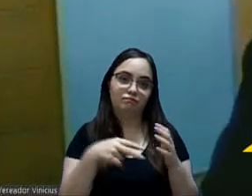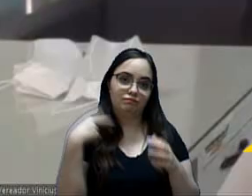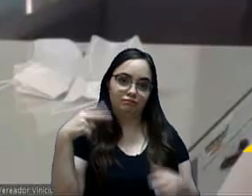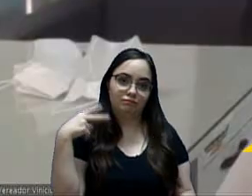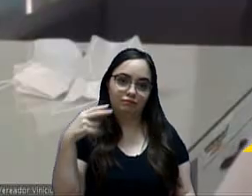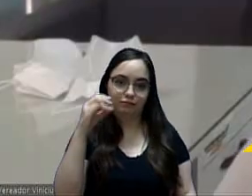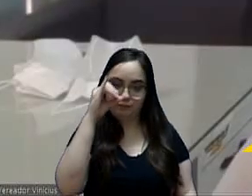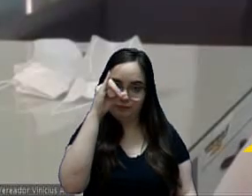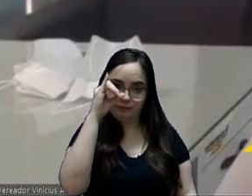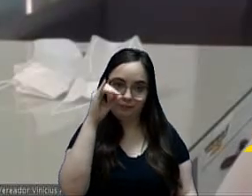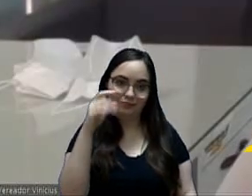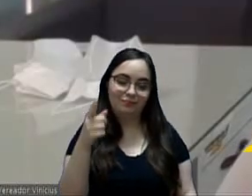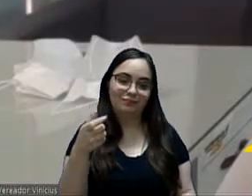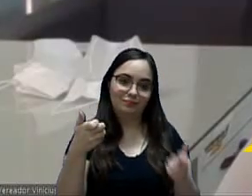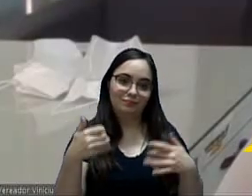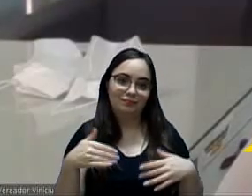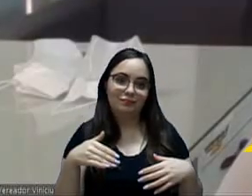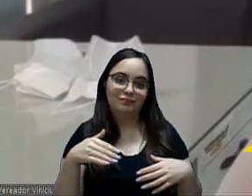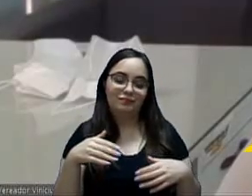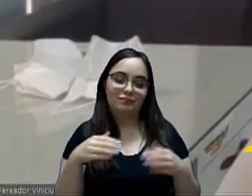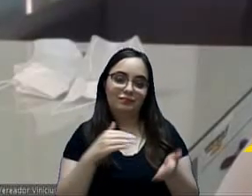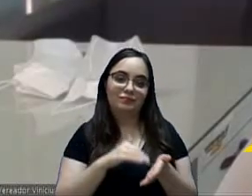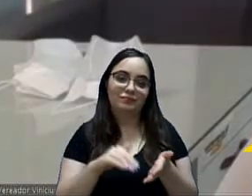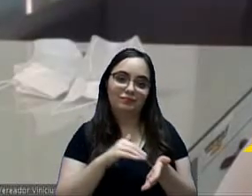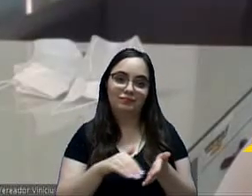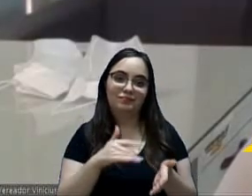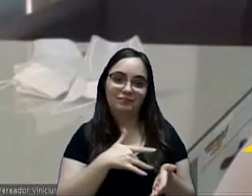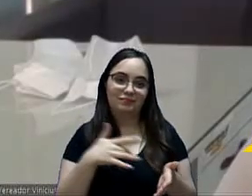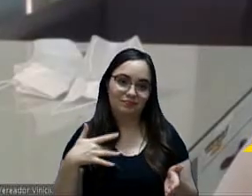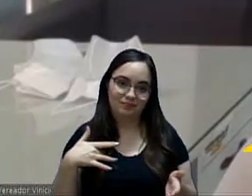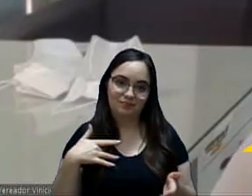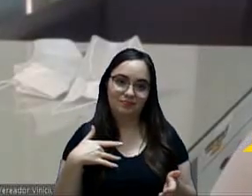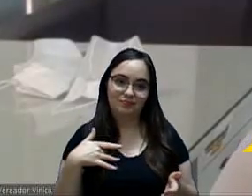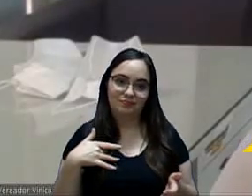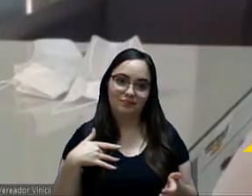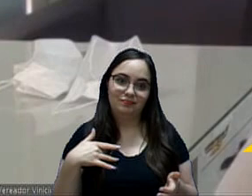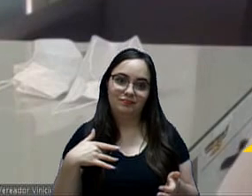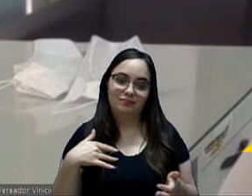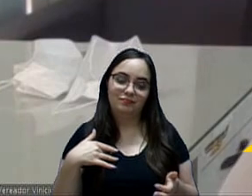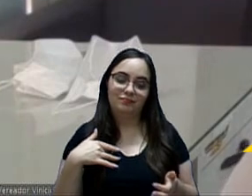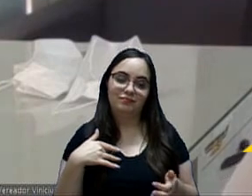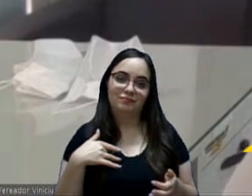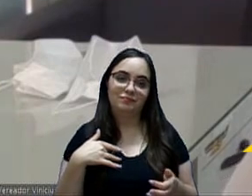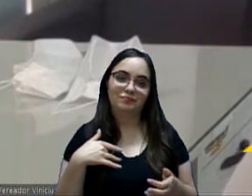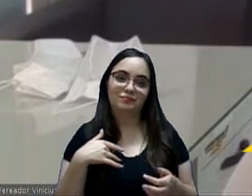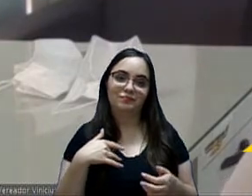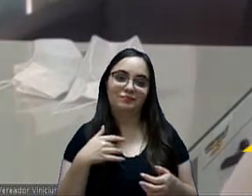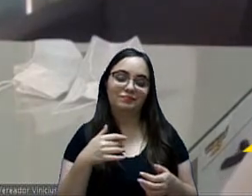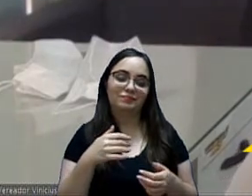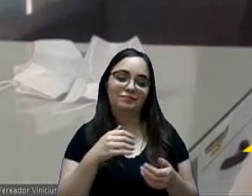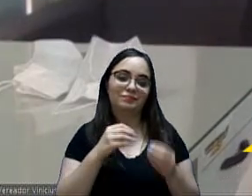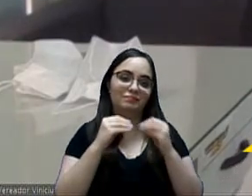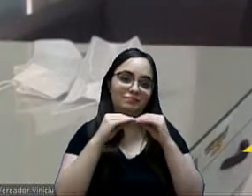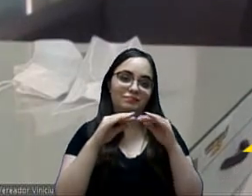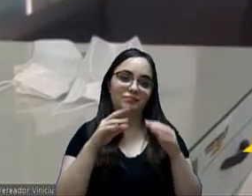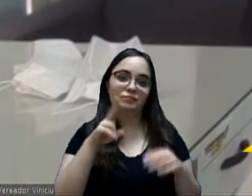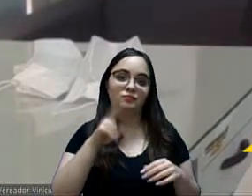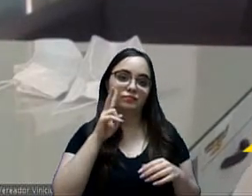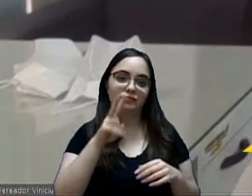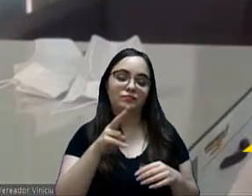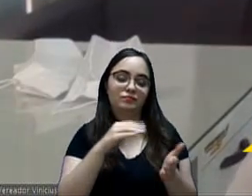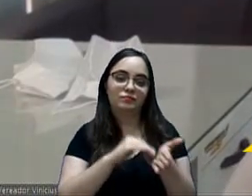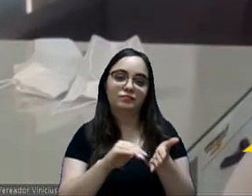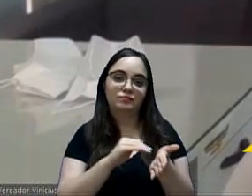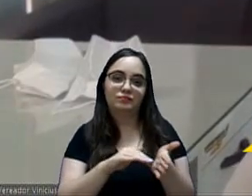vereadora Yara, que ela falou sobre o secretário de saúde, que fica espalhando, que nunca viu o secretário de